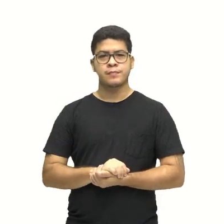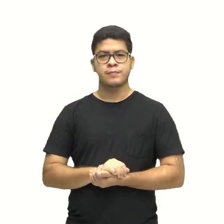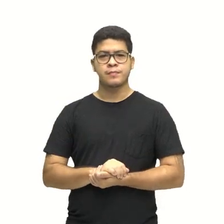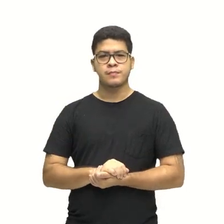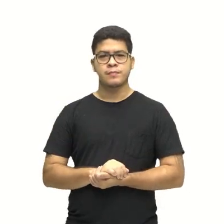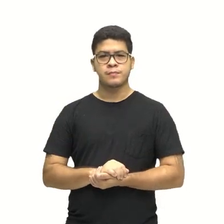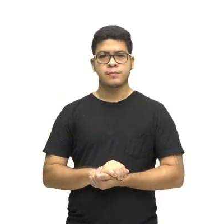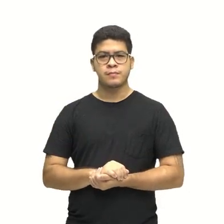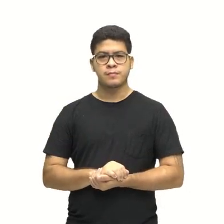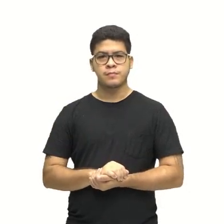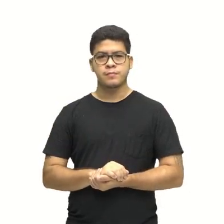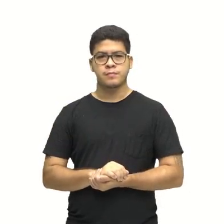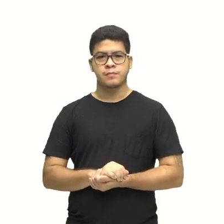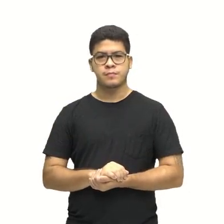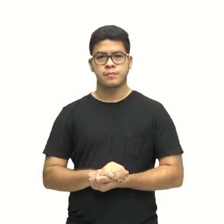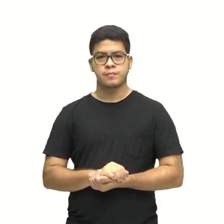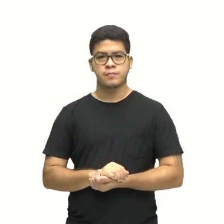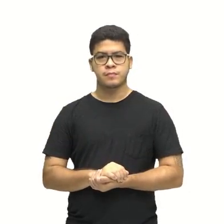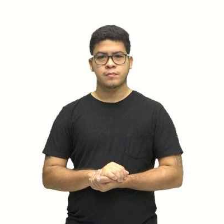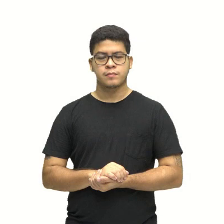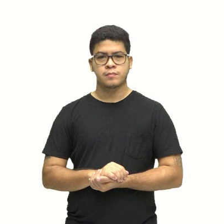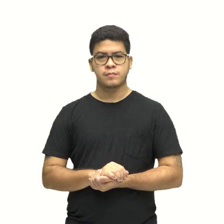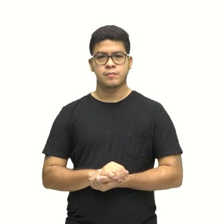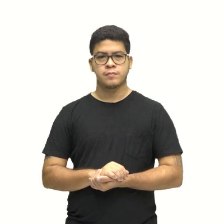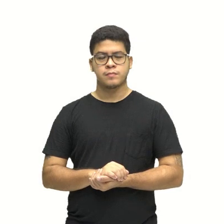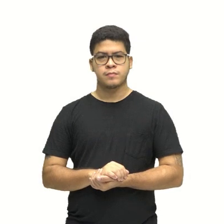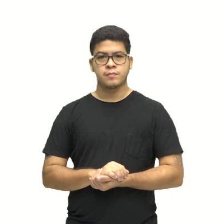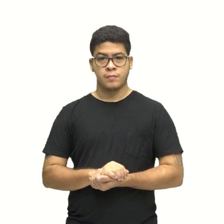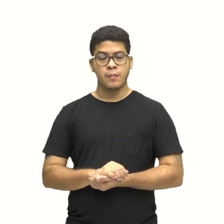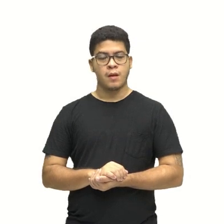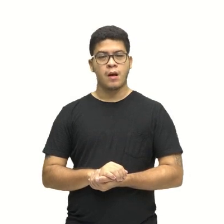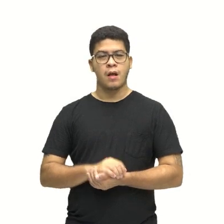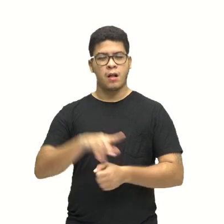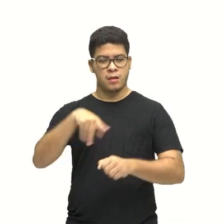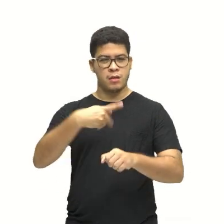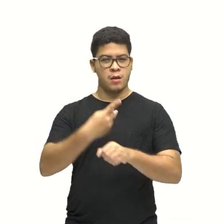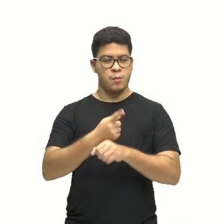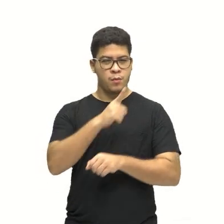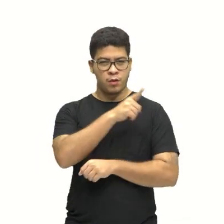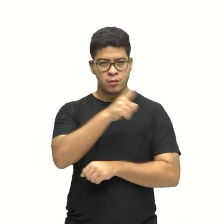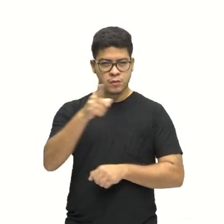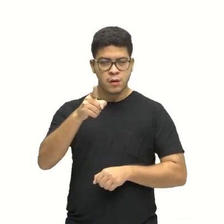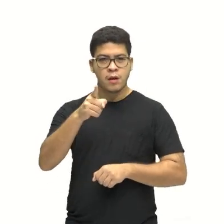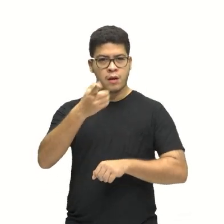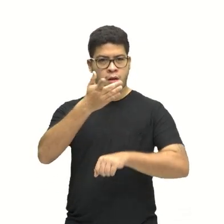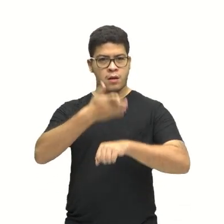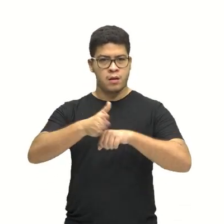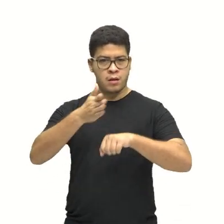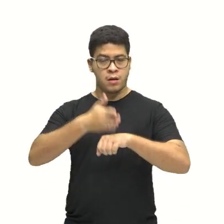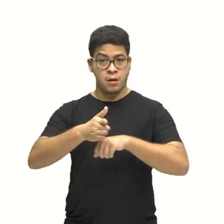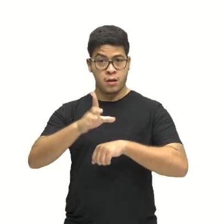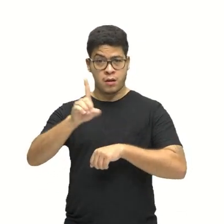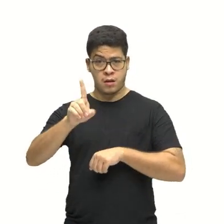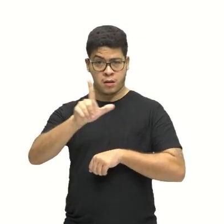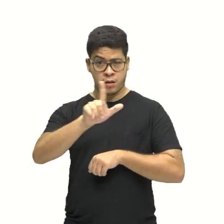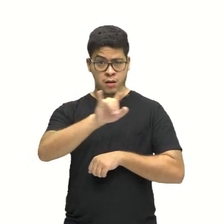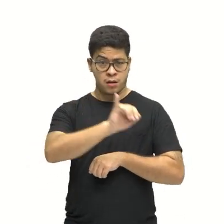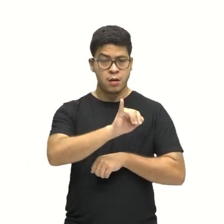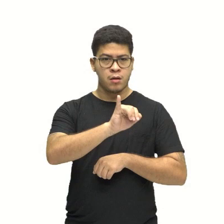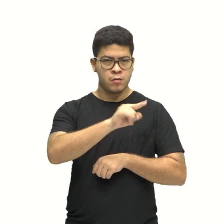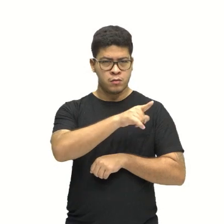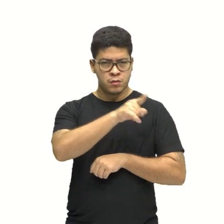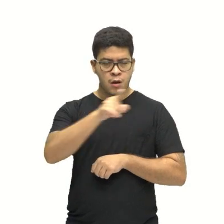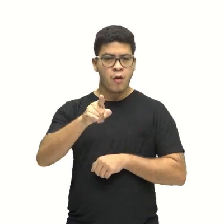pouquinho. Quero ver todo mundo aí colocando as suas respostas no chat, tá? Vou tentar ler o nome de todos no chat, todos que